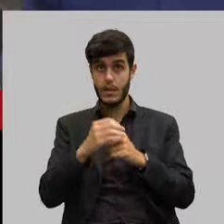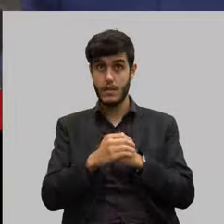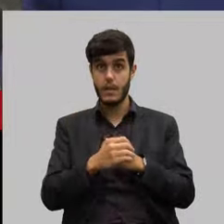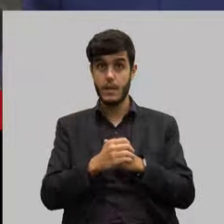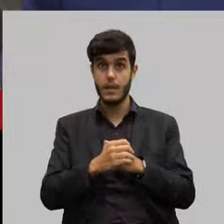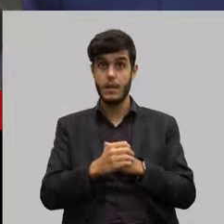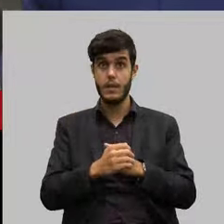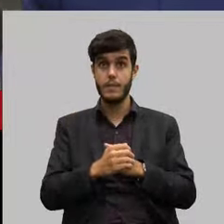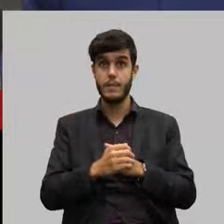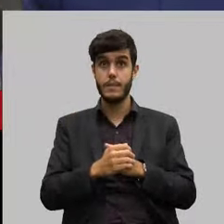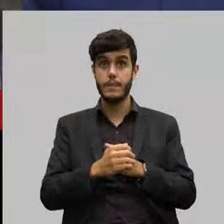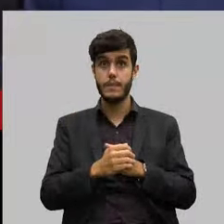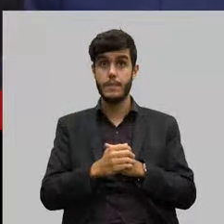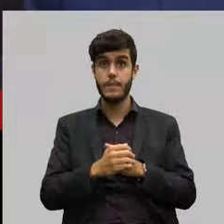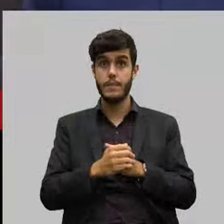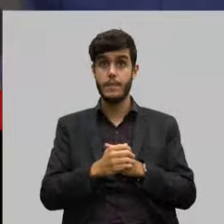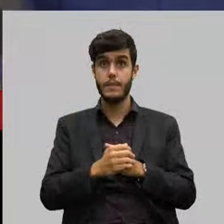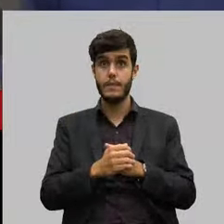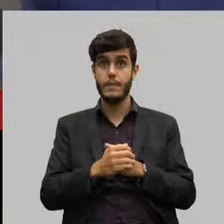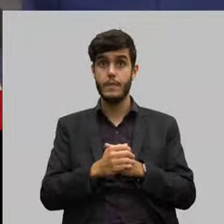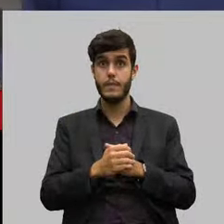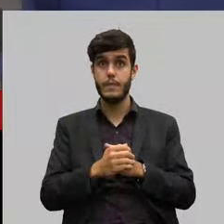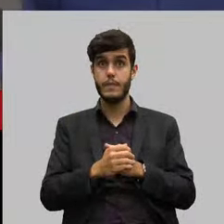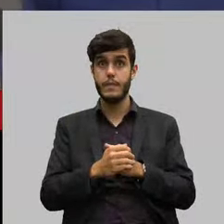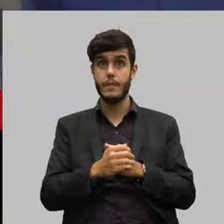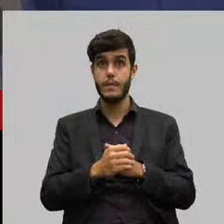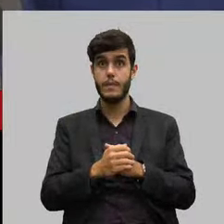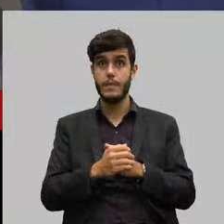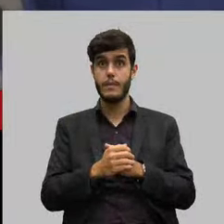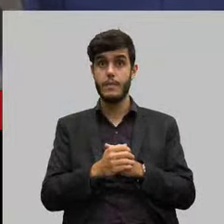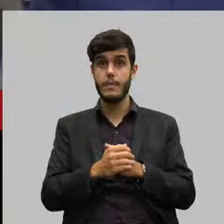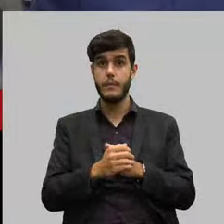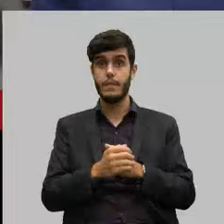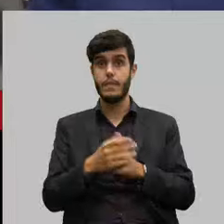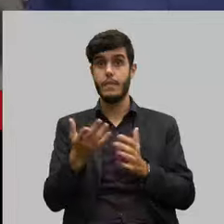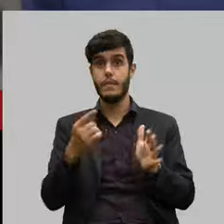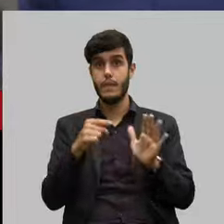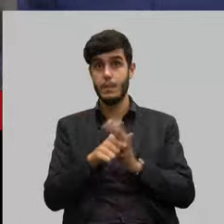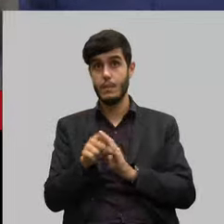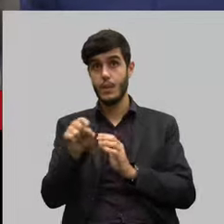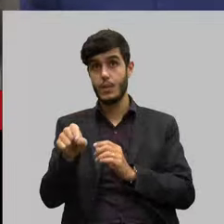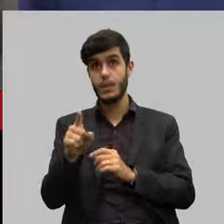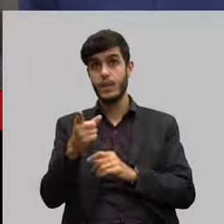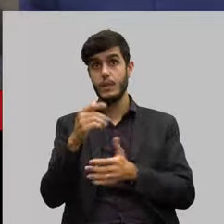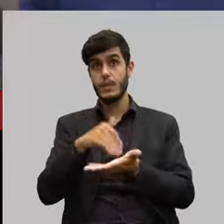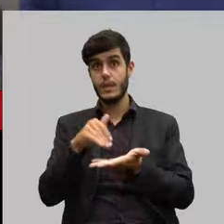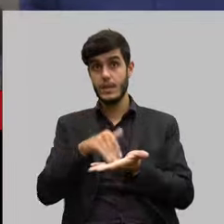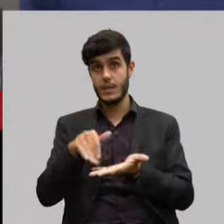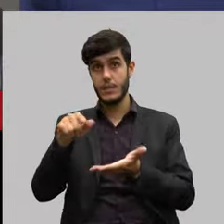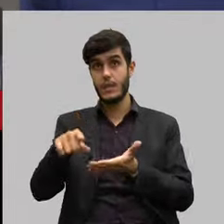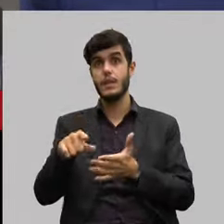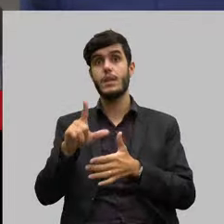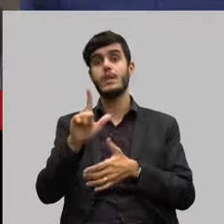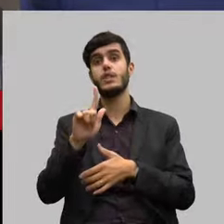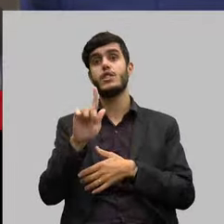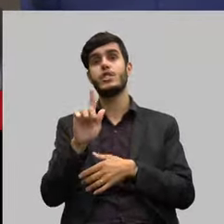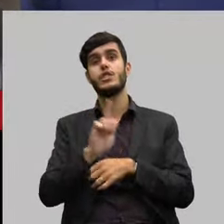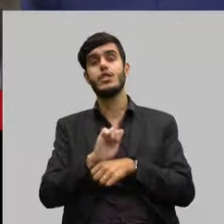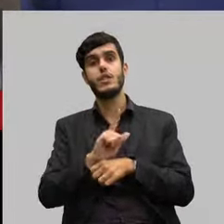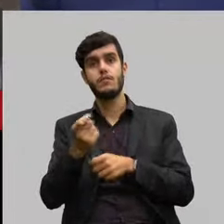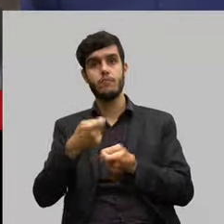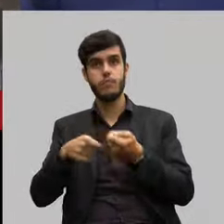Presidente já ia eh e eu vou ser rápida então na pergunta pra secretária de planejamento e gestão tá